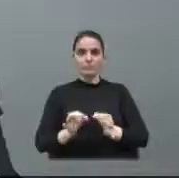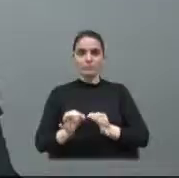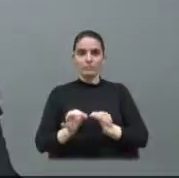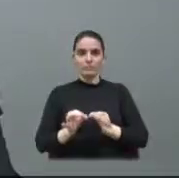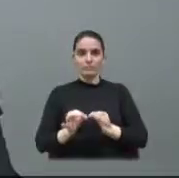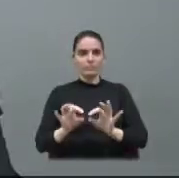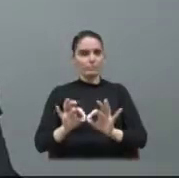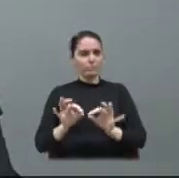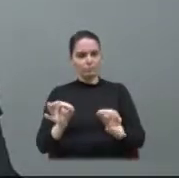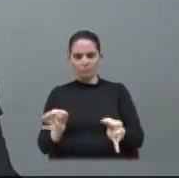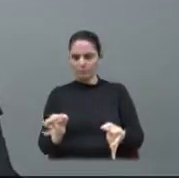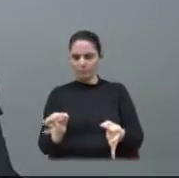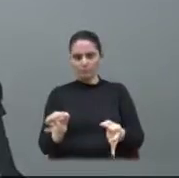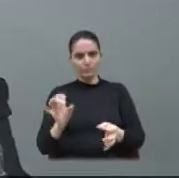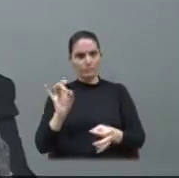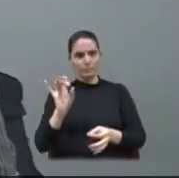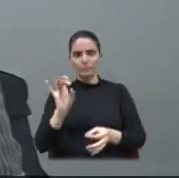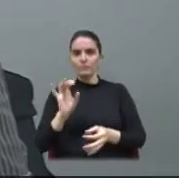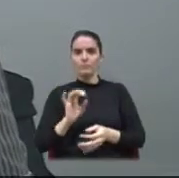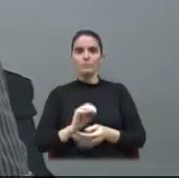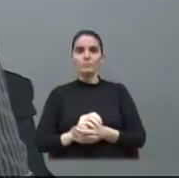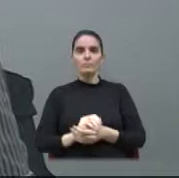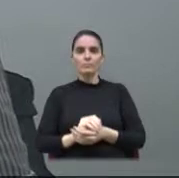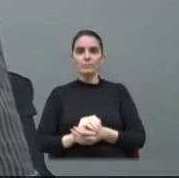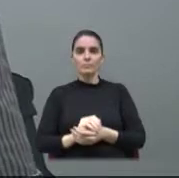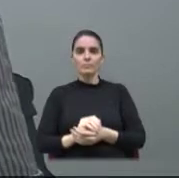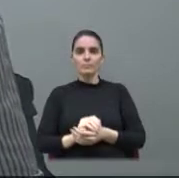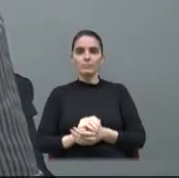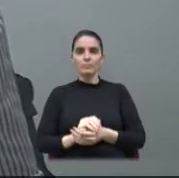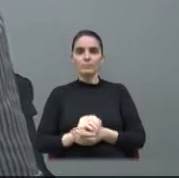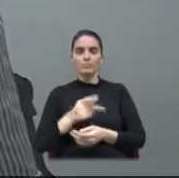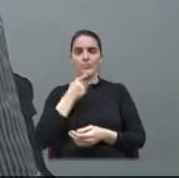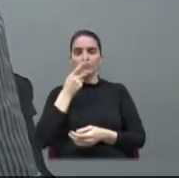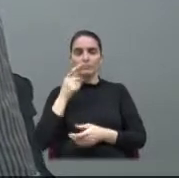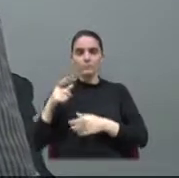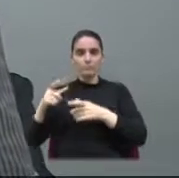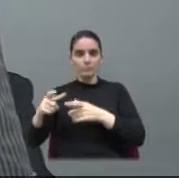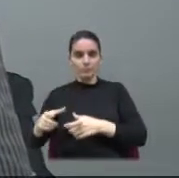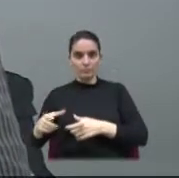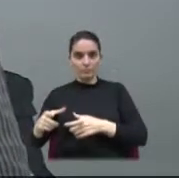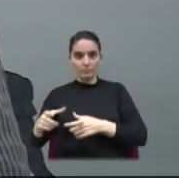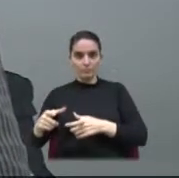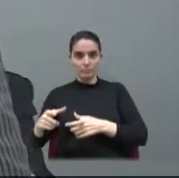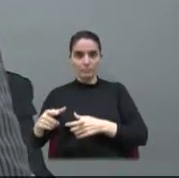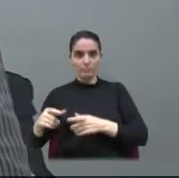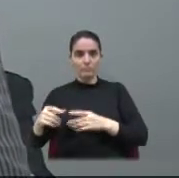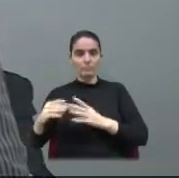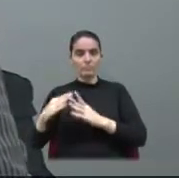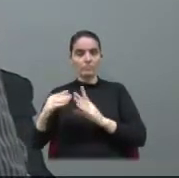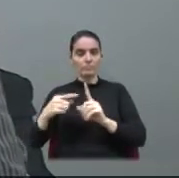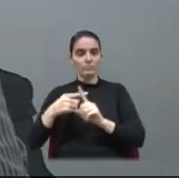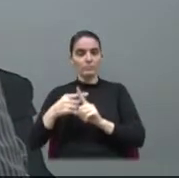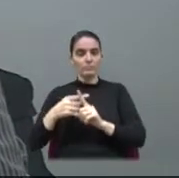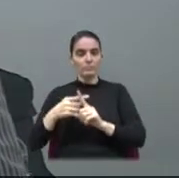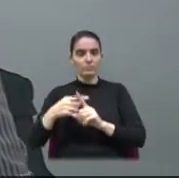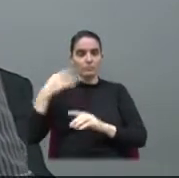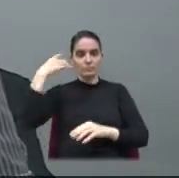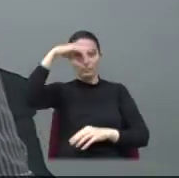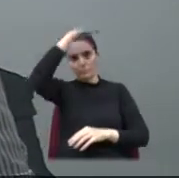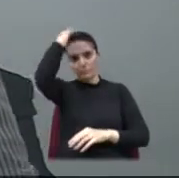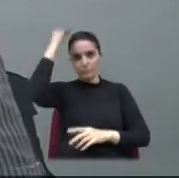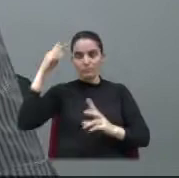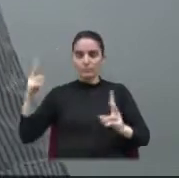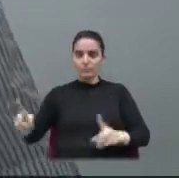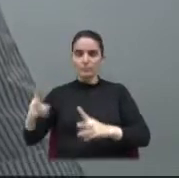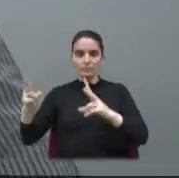projeto é muito simples, só para dizer onde que fica a localidade da Nossa Senhora das Vitórias, onde que comemoramos os